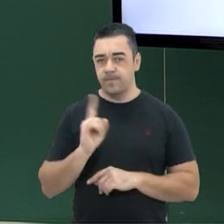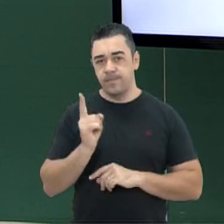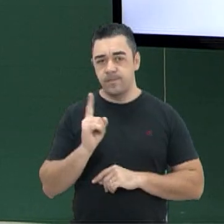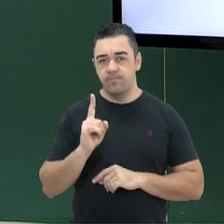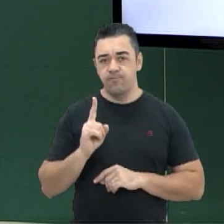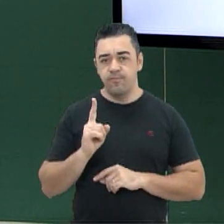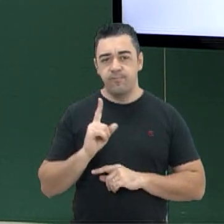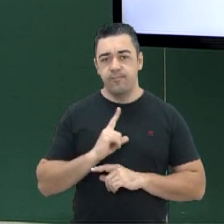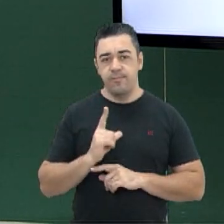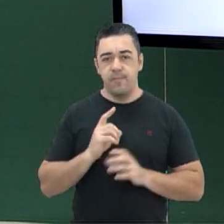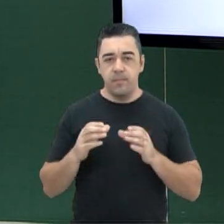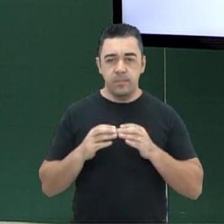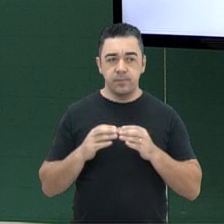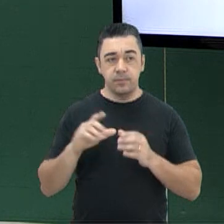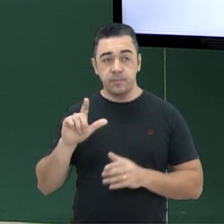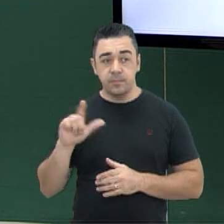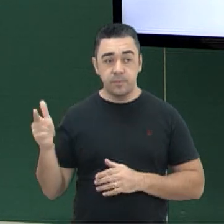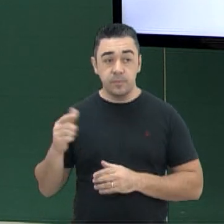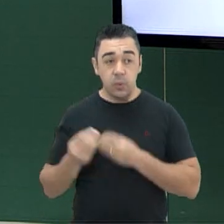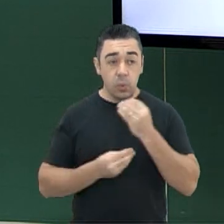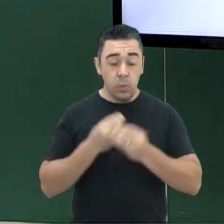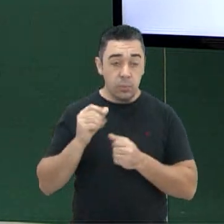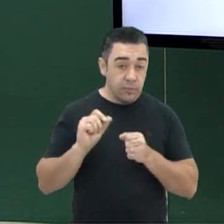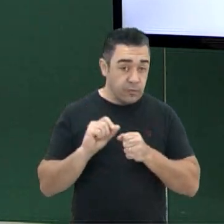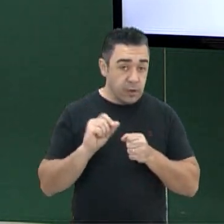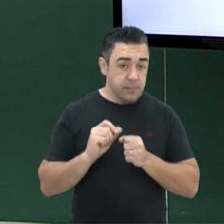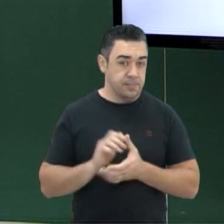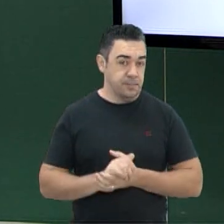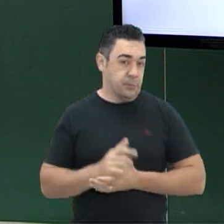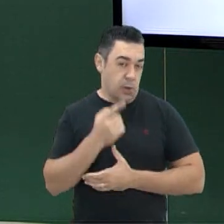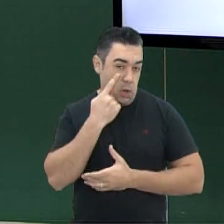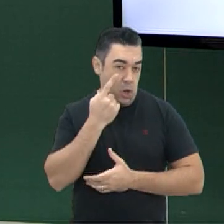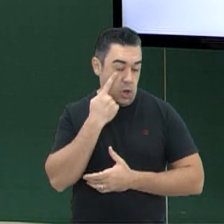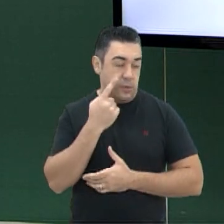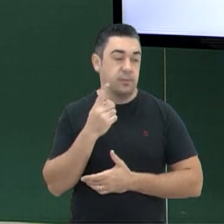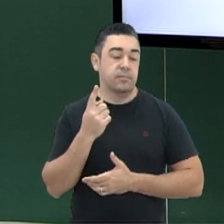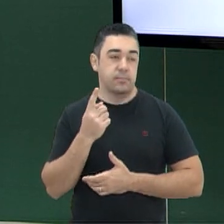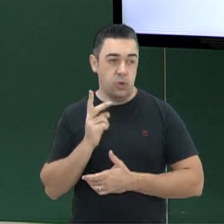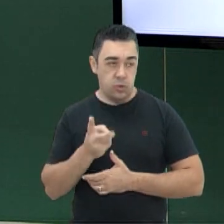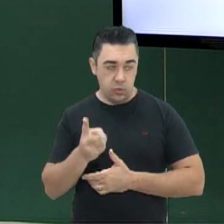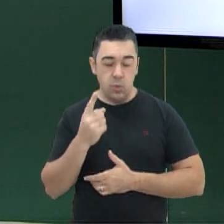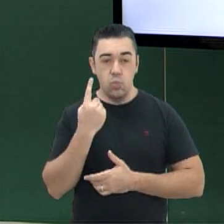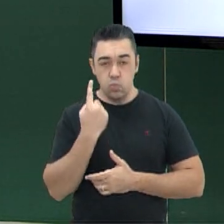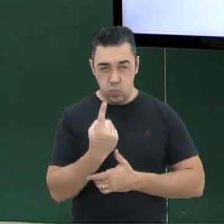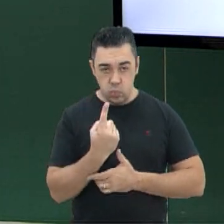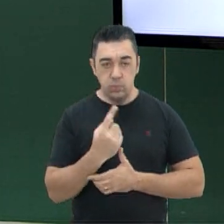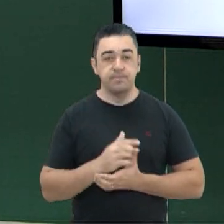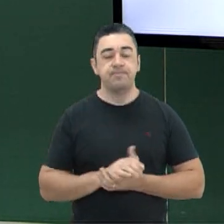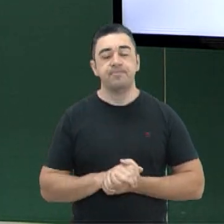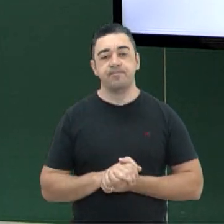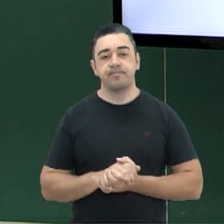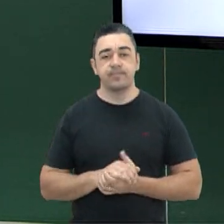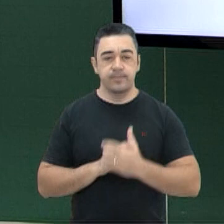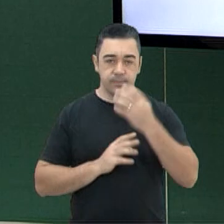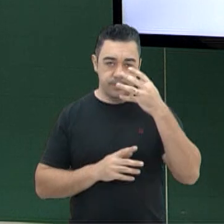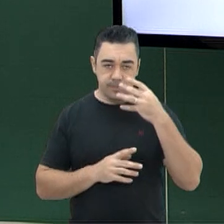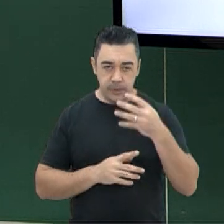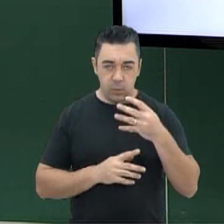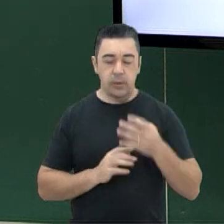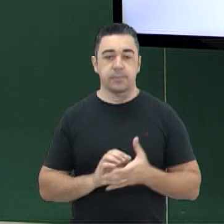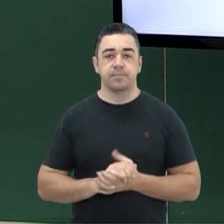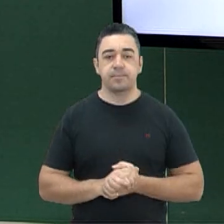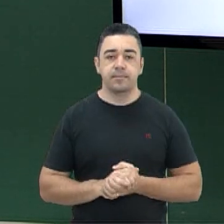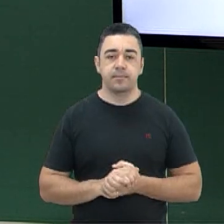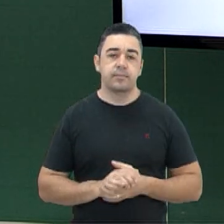parte do grupo dos quadrados perfeitos. Então, o que a gente vai fazer? Mesma ideia. Primeiro, a gente vai subtrair 1. 5 menos 1